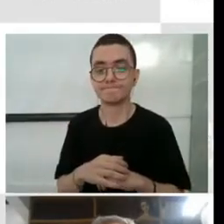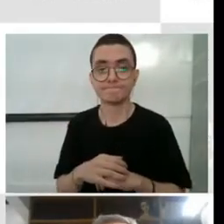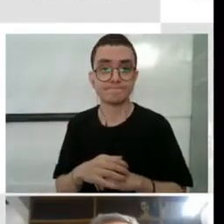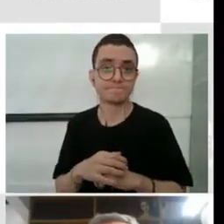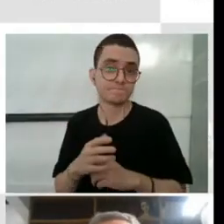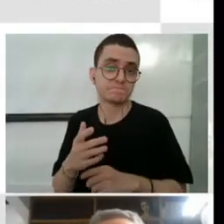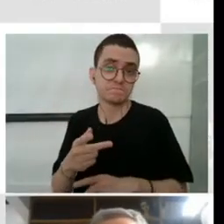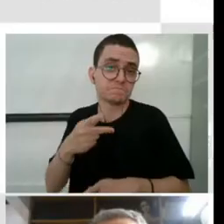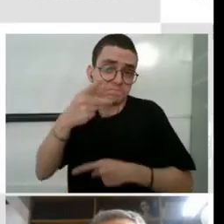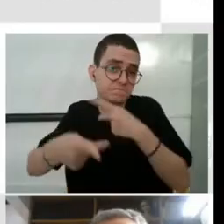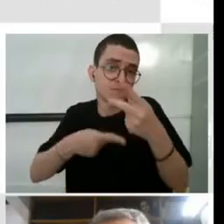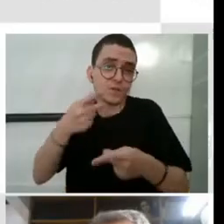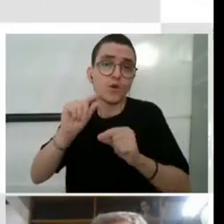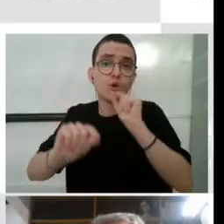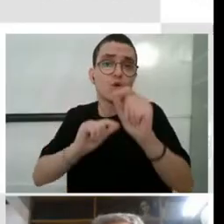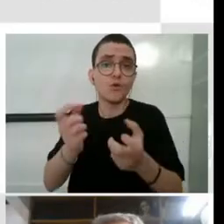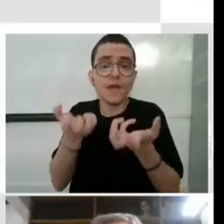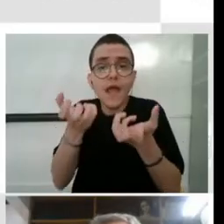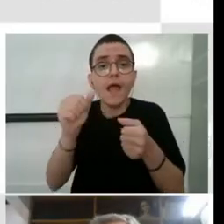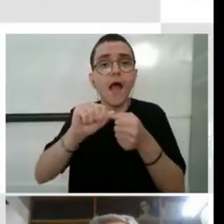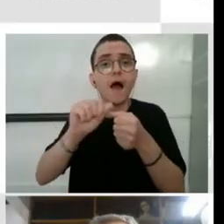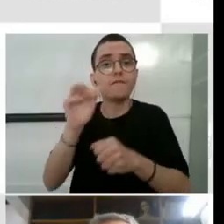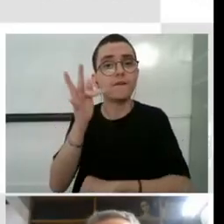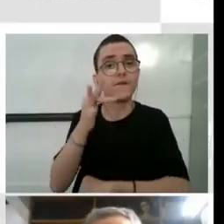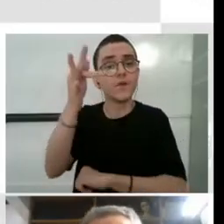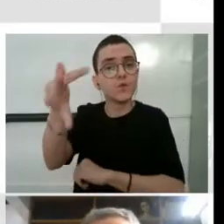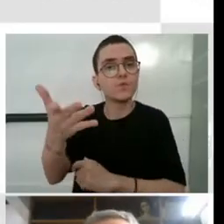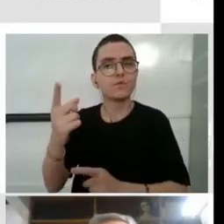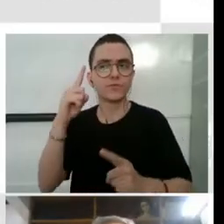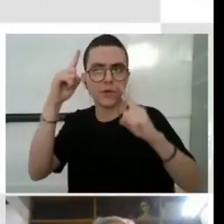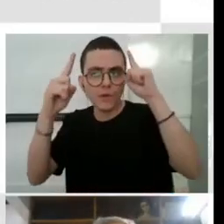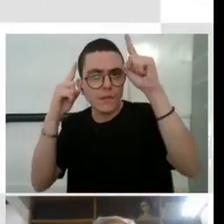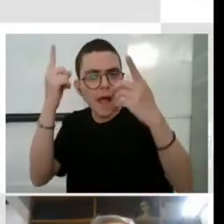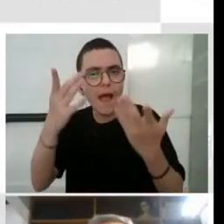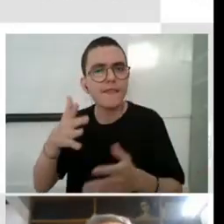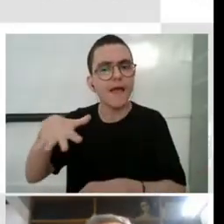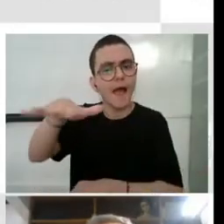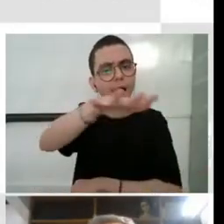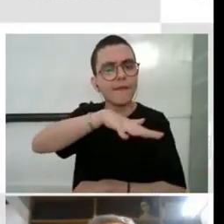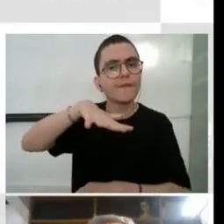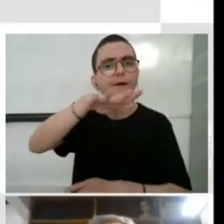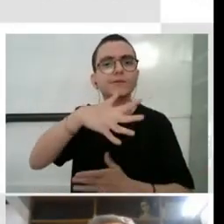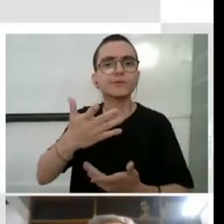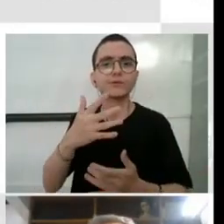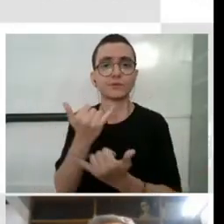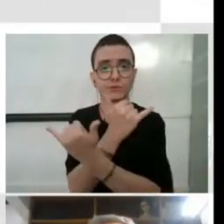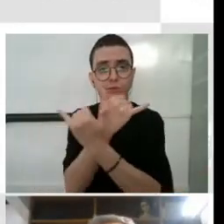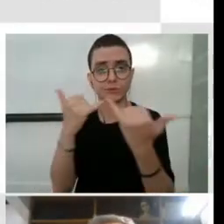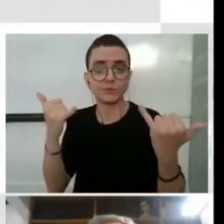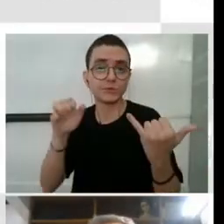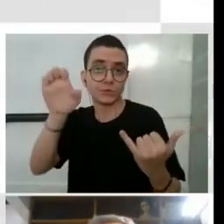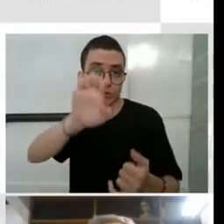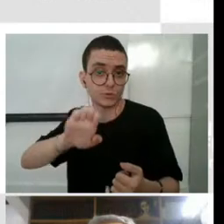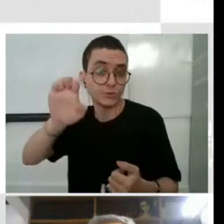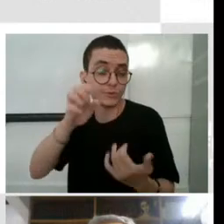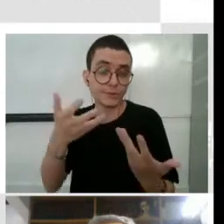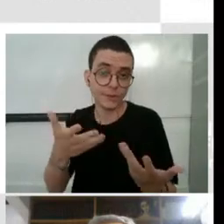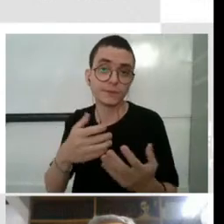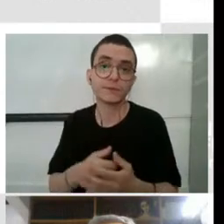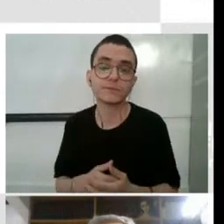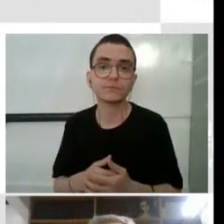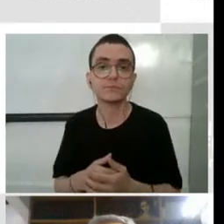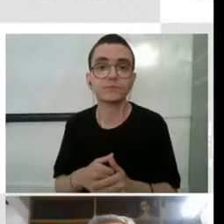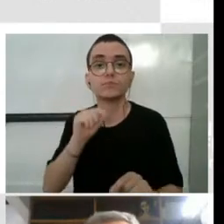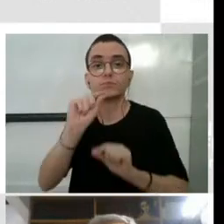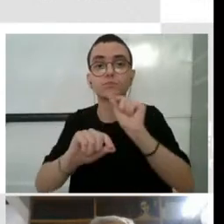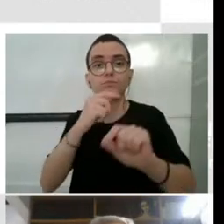declarando que pretendem fazer no futuro. Né? Os planos nacionais de energia dos estados nacionais. E aí, o que vocês